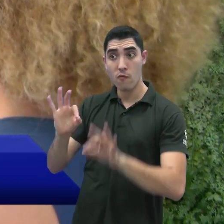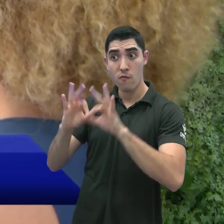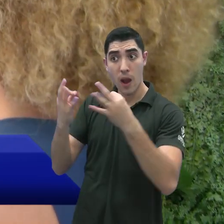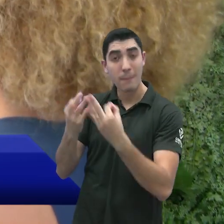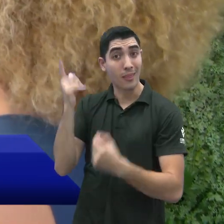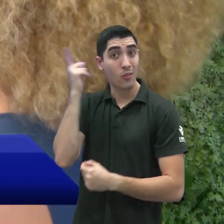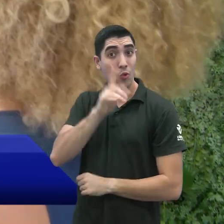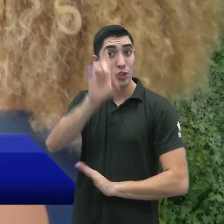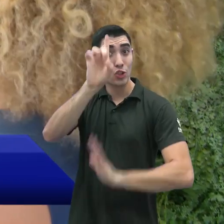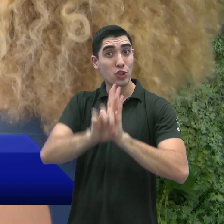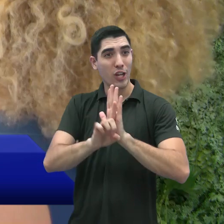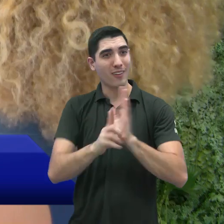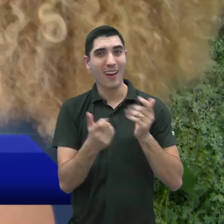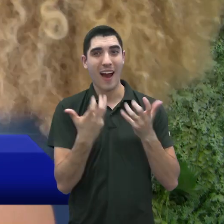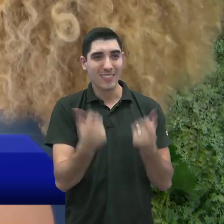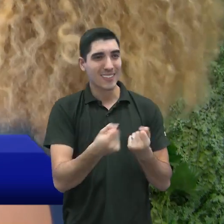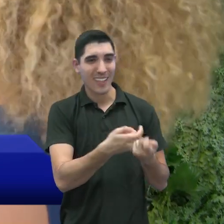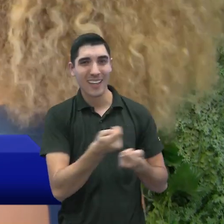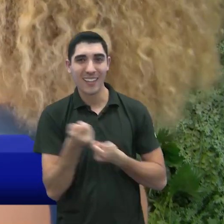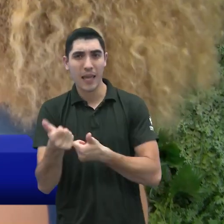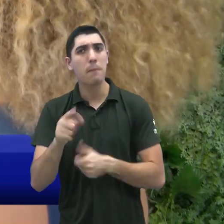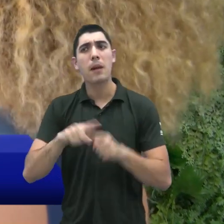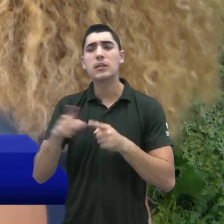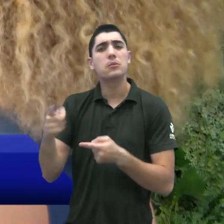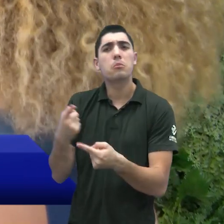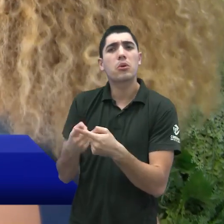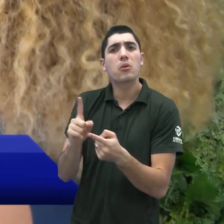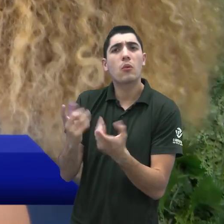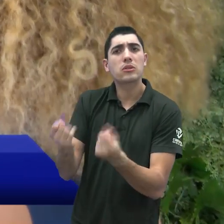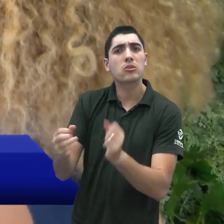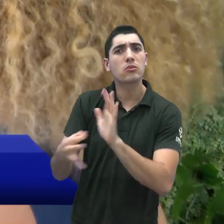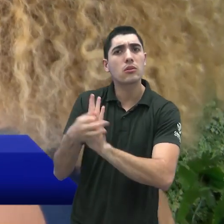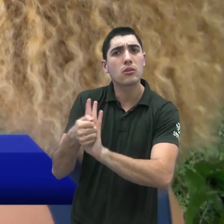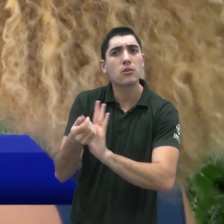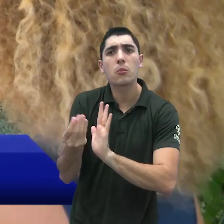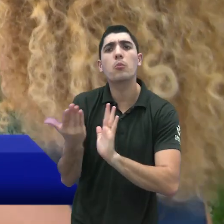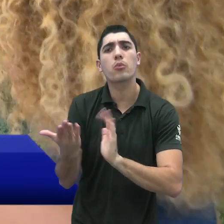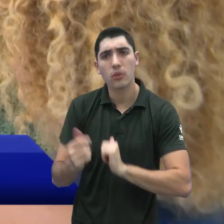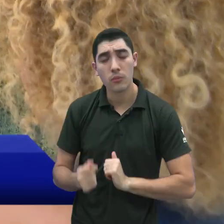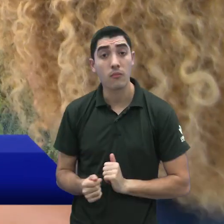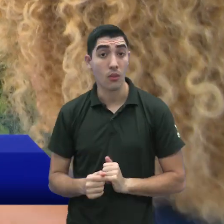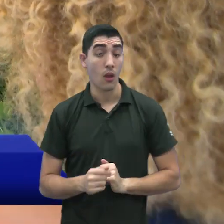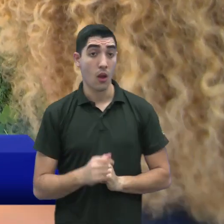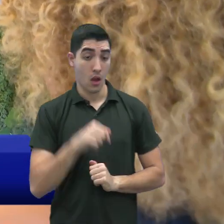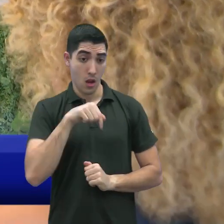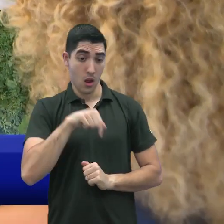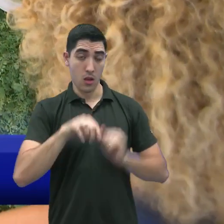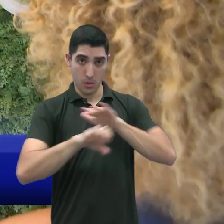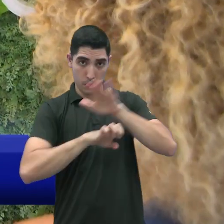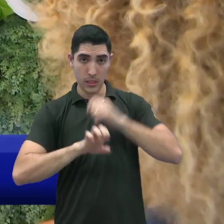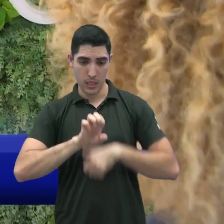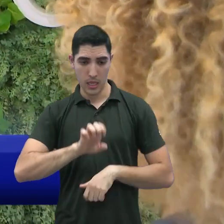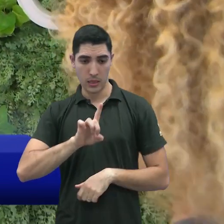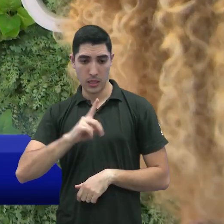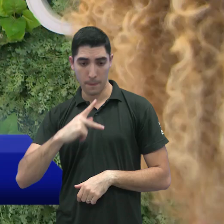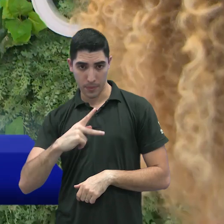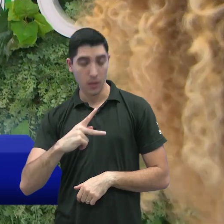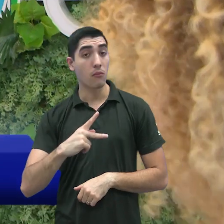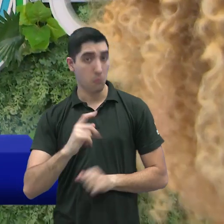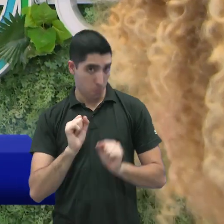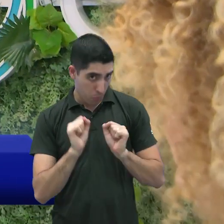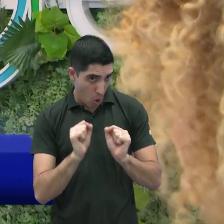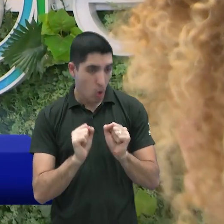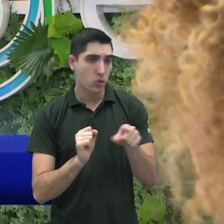ao benefício, mas elas ainda não foram cadastradas. Por que isso acontece? A EDP ela tem um trabalho